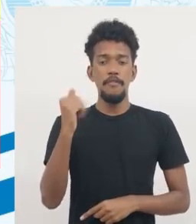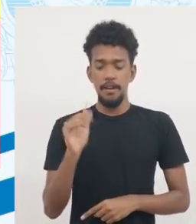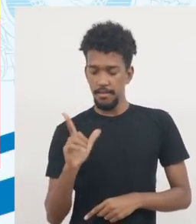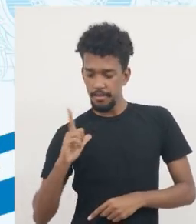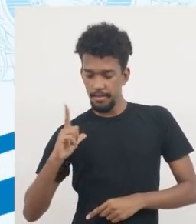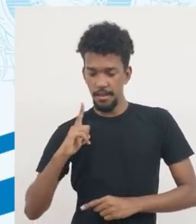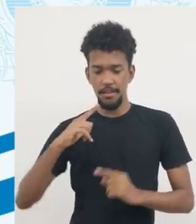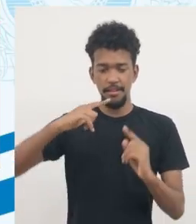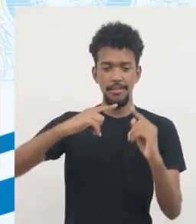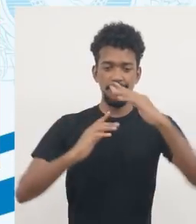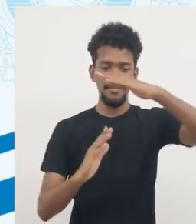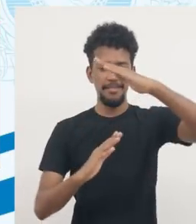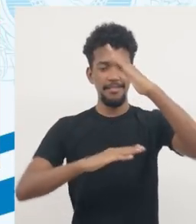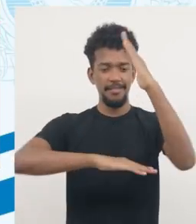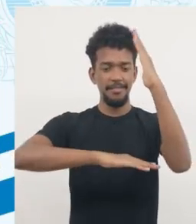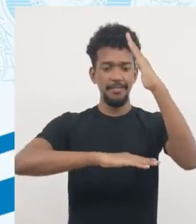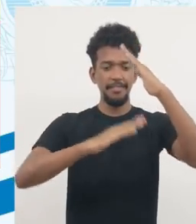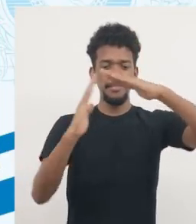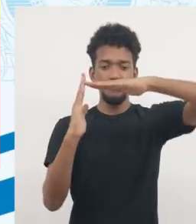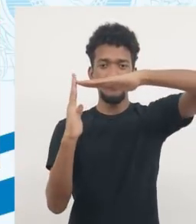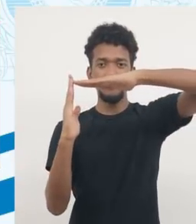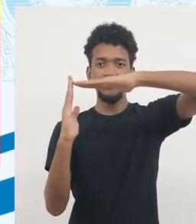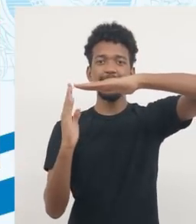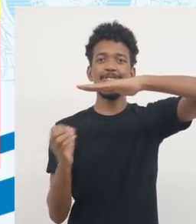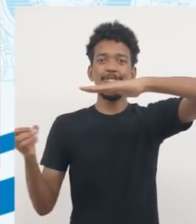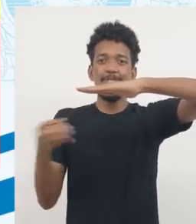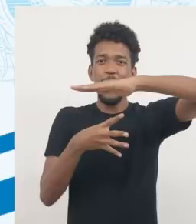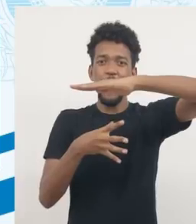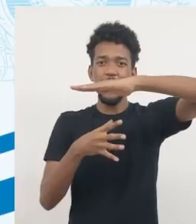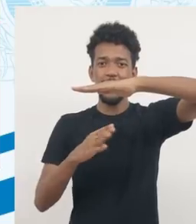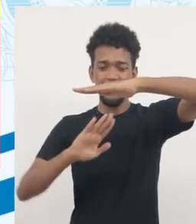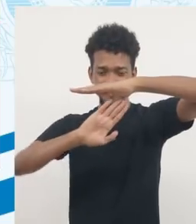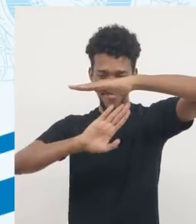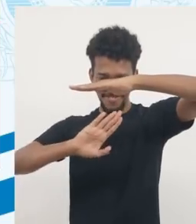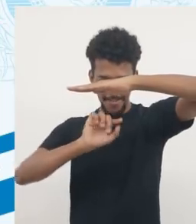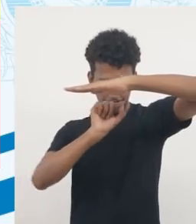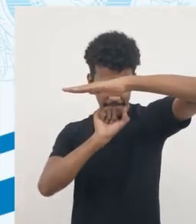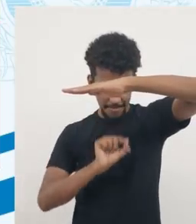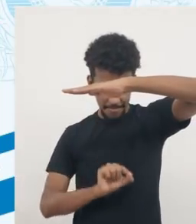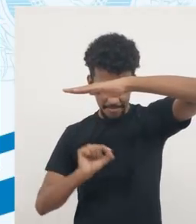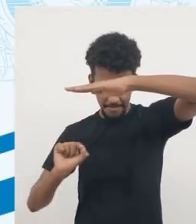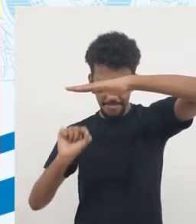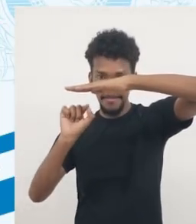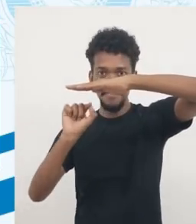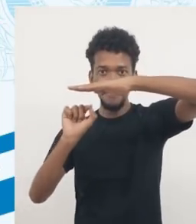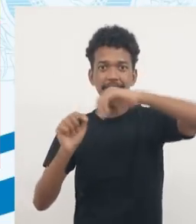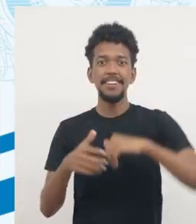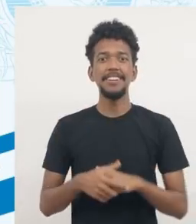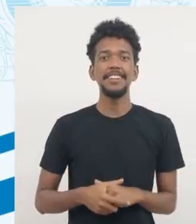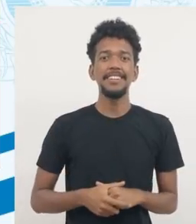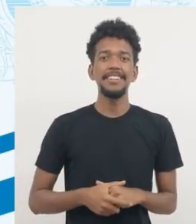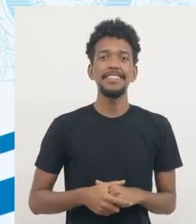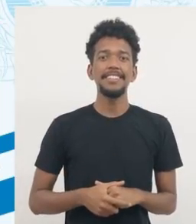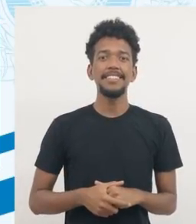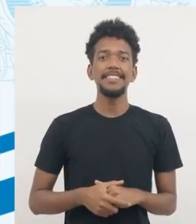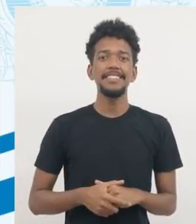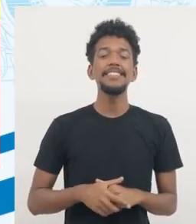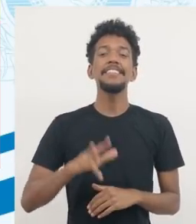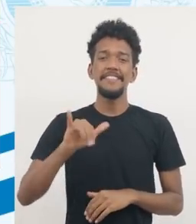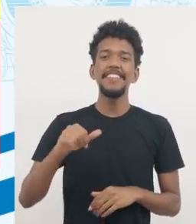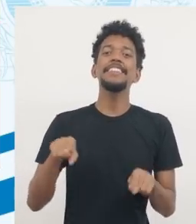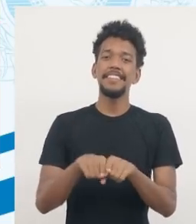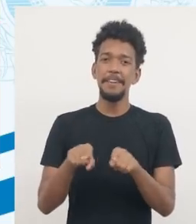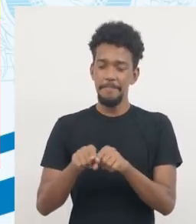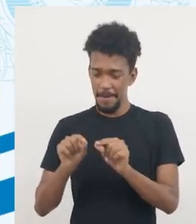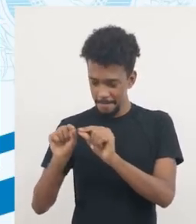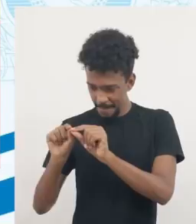dá origem a 3 novos pontos. Esses pontos deverão ser marcados também